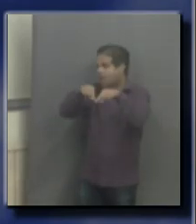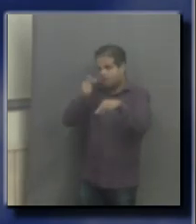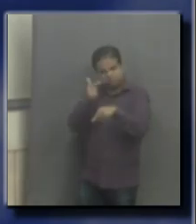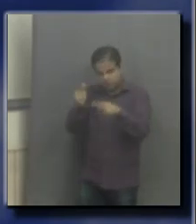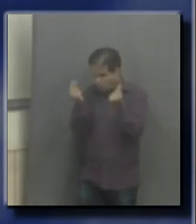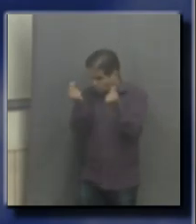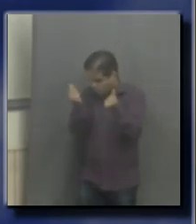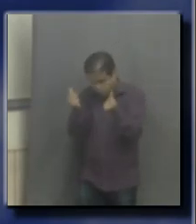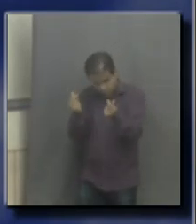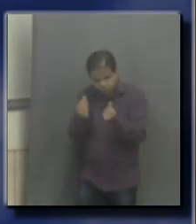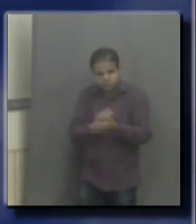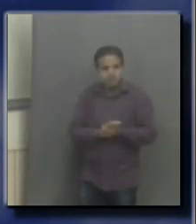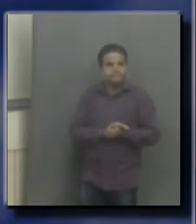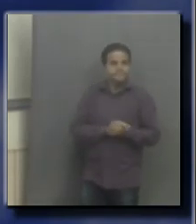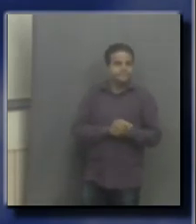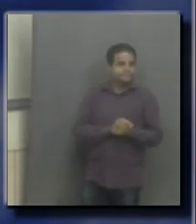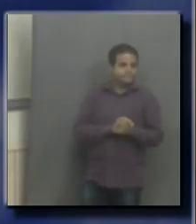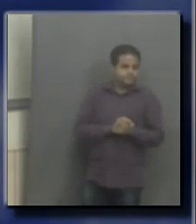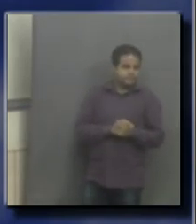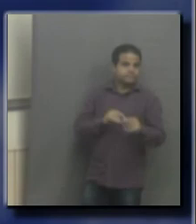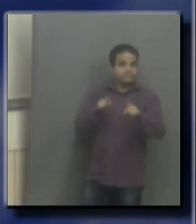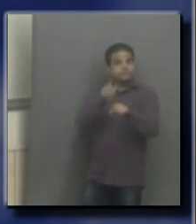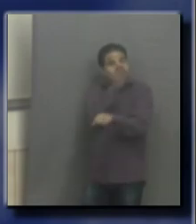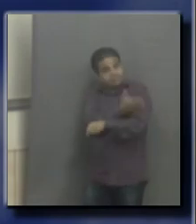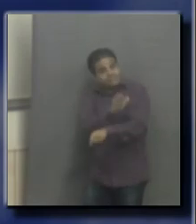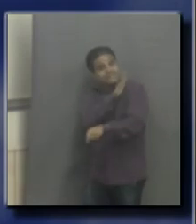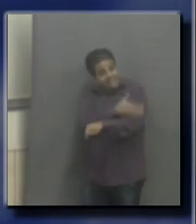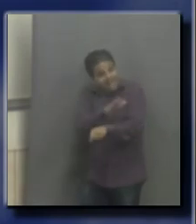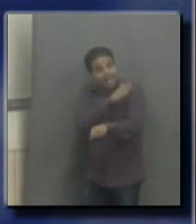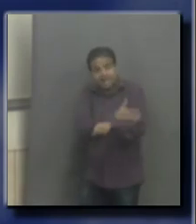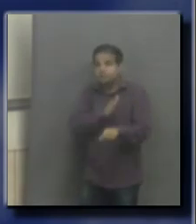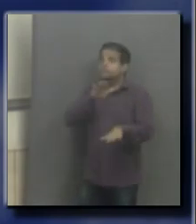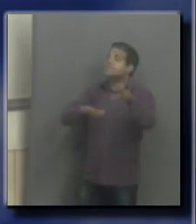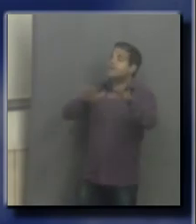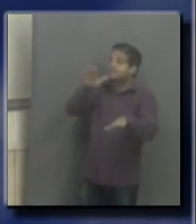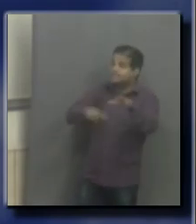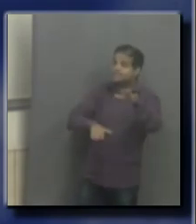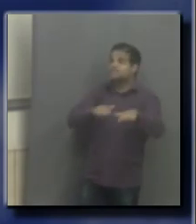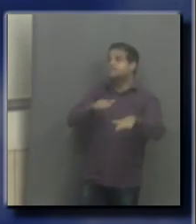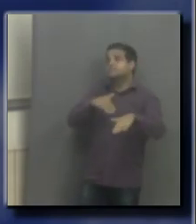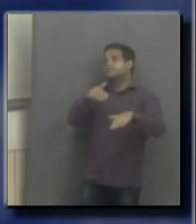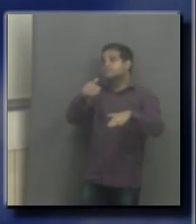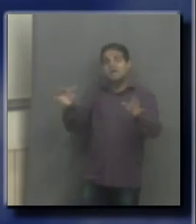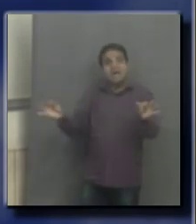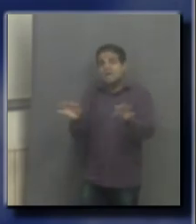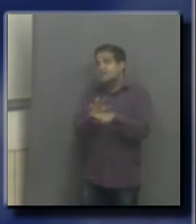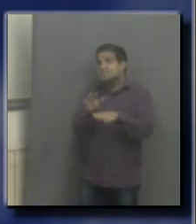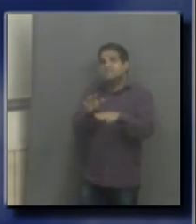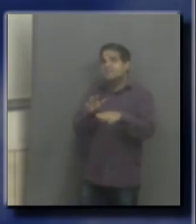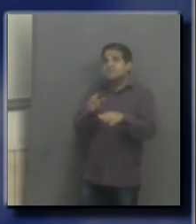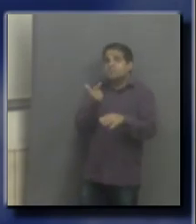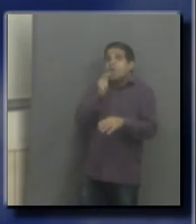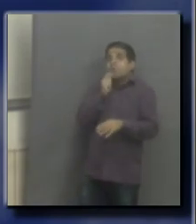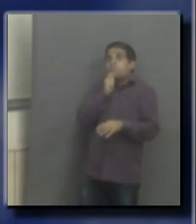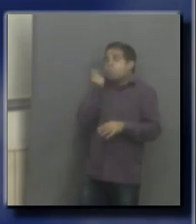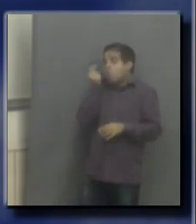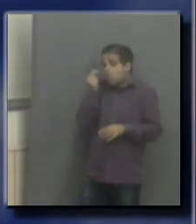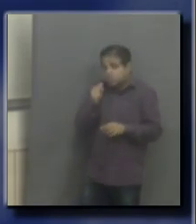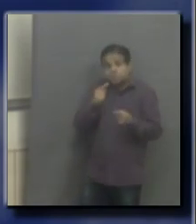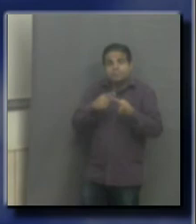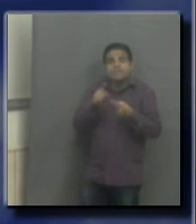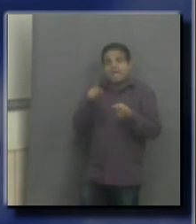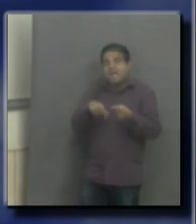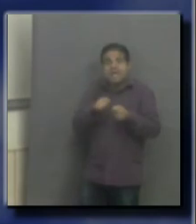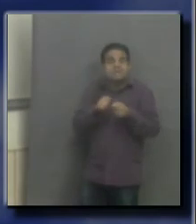custo, né? Estágios que, muitas vezes, acabam quase não tendo custo, porque são feitos de